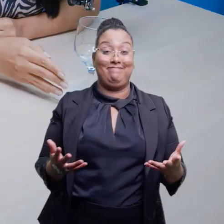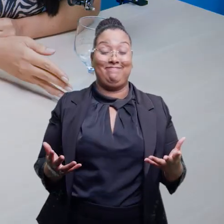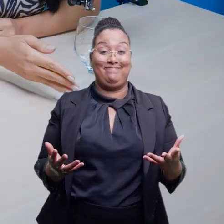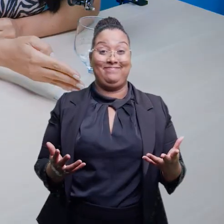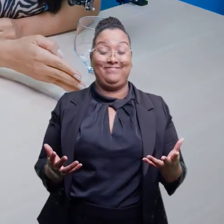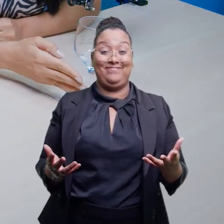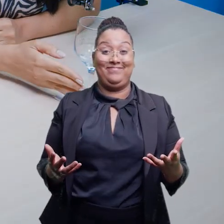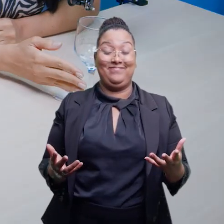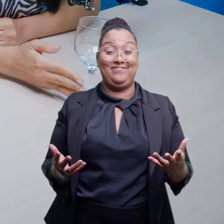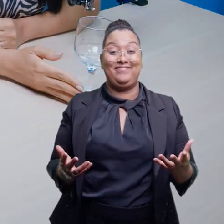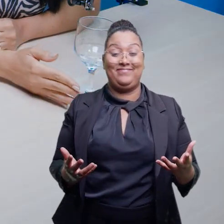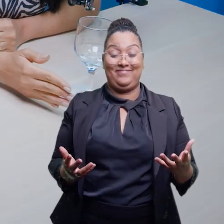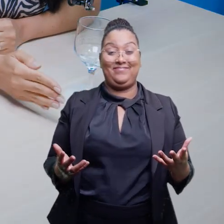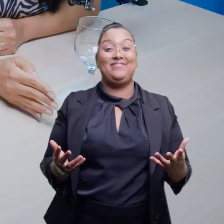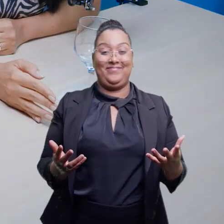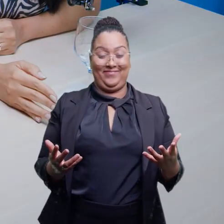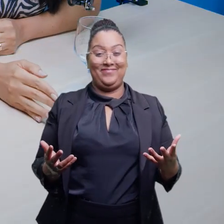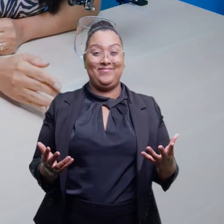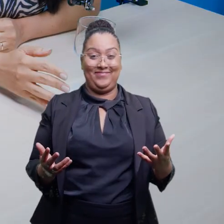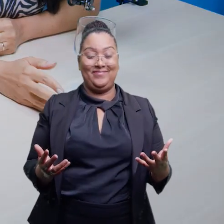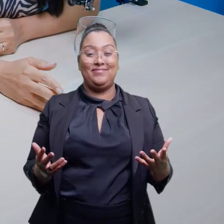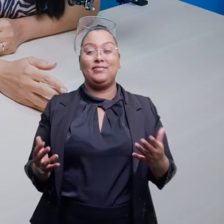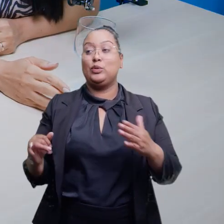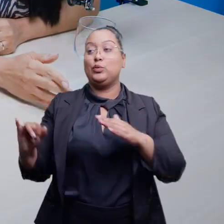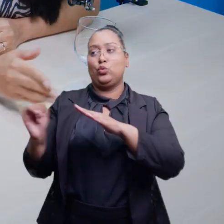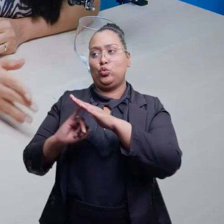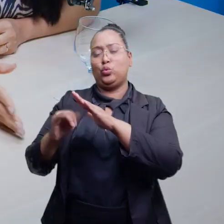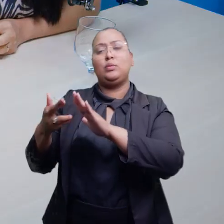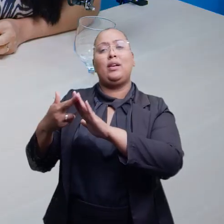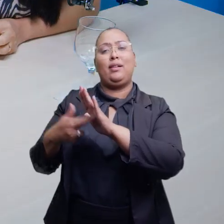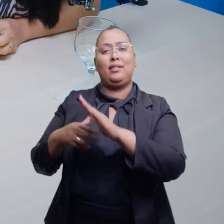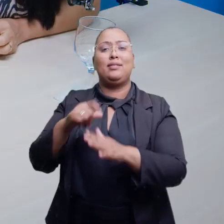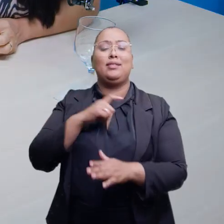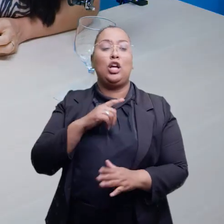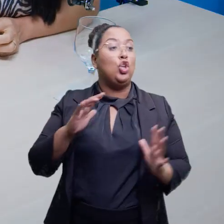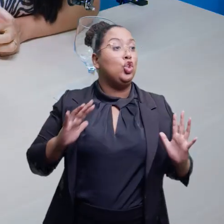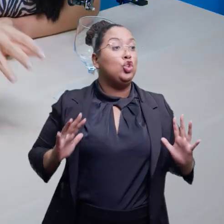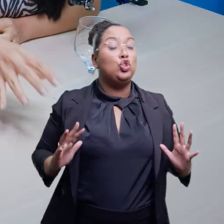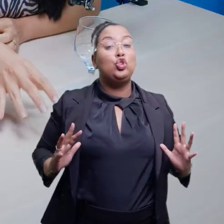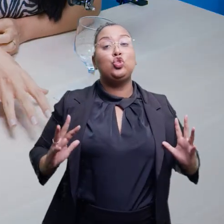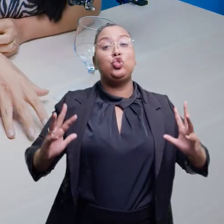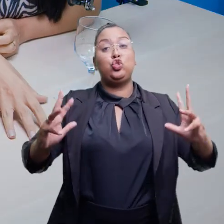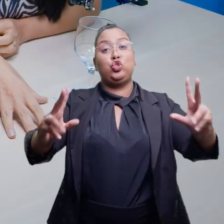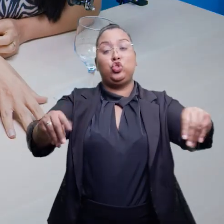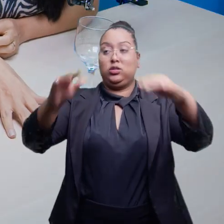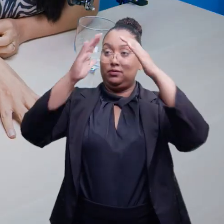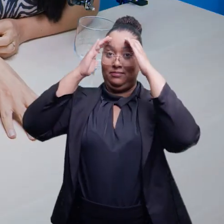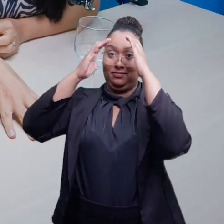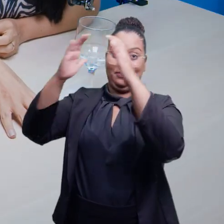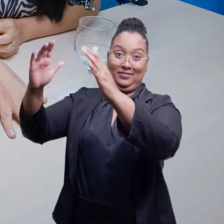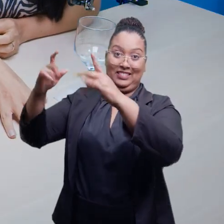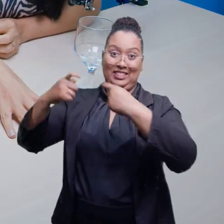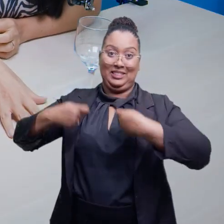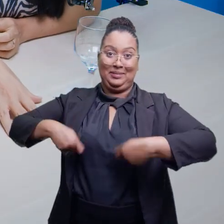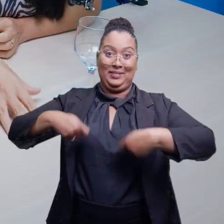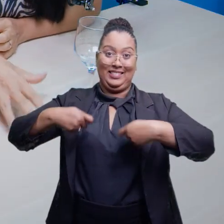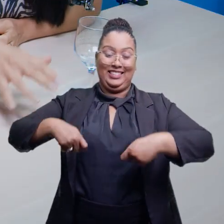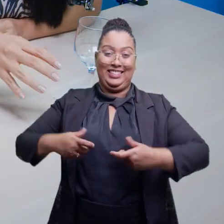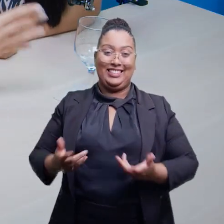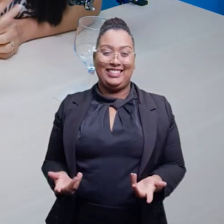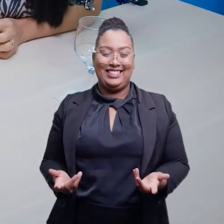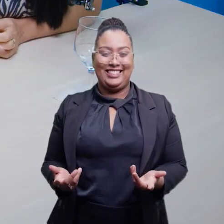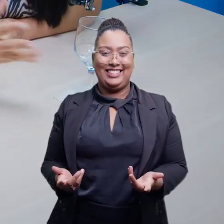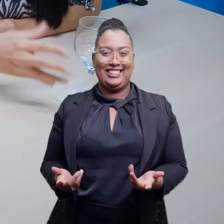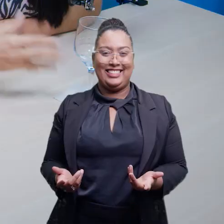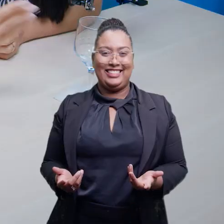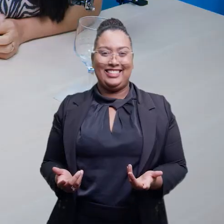então, se parte desse pressuposto que a instituição tem regras e que todo mundo tem que se adequar àquelas regras. E a gente perde